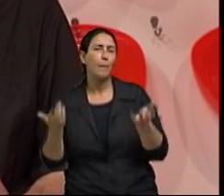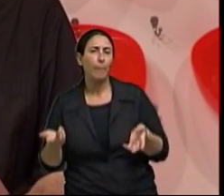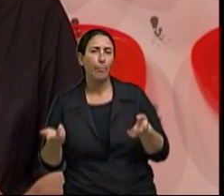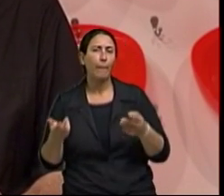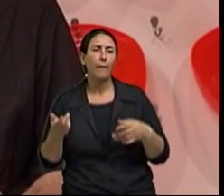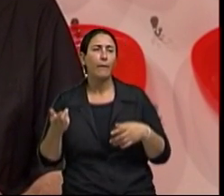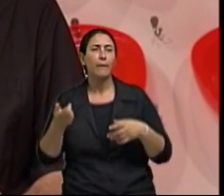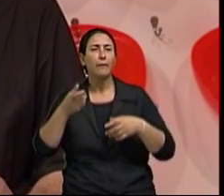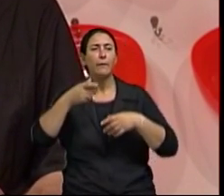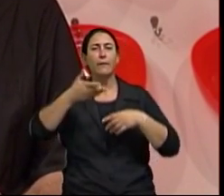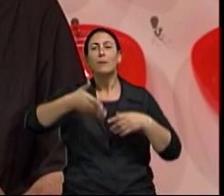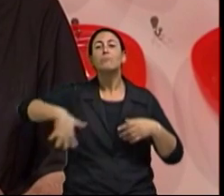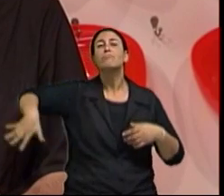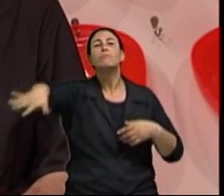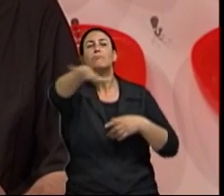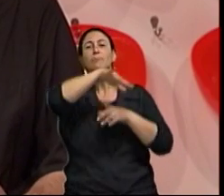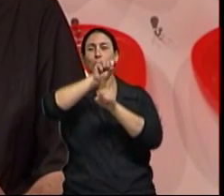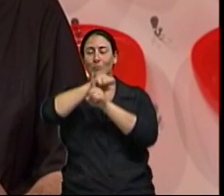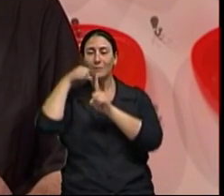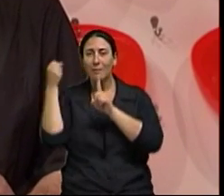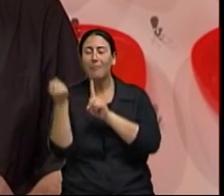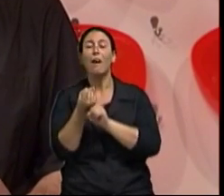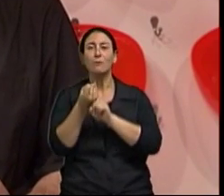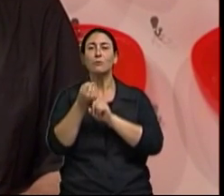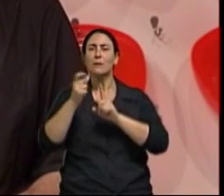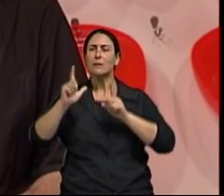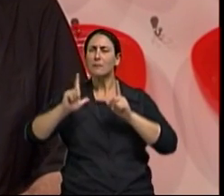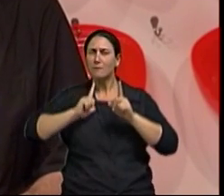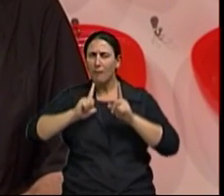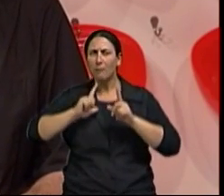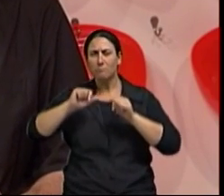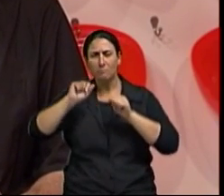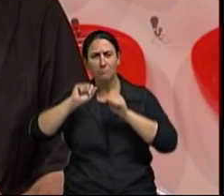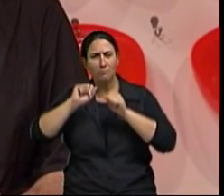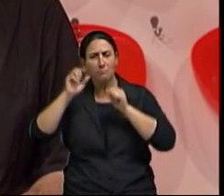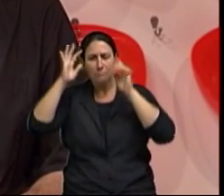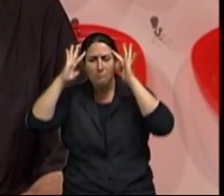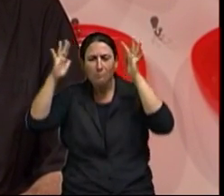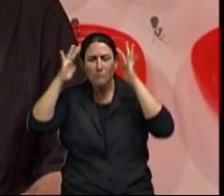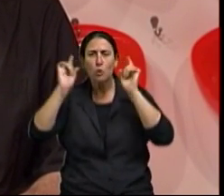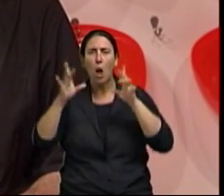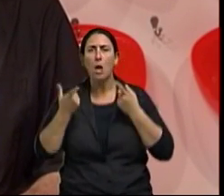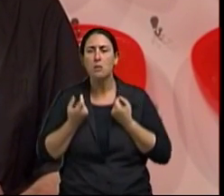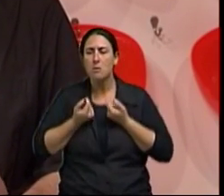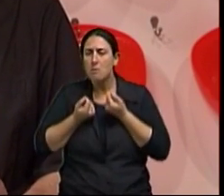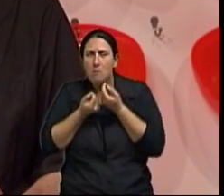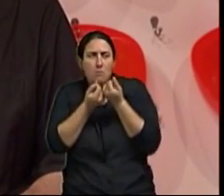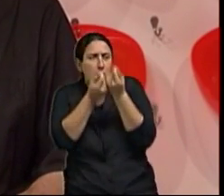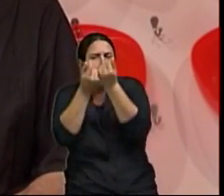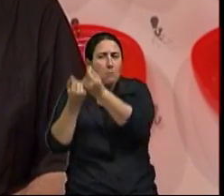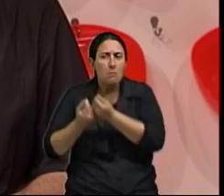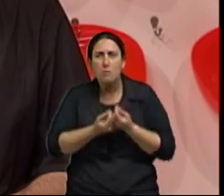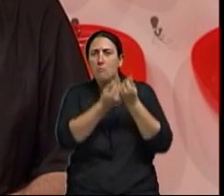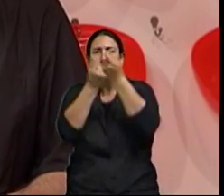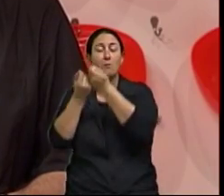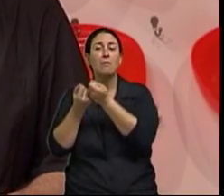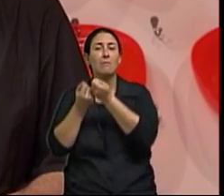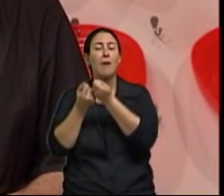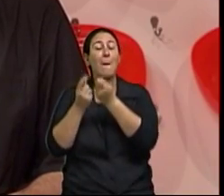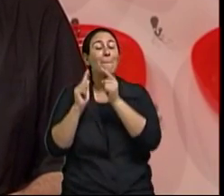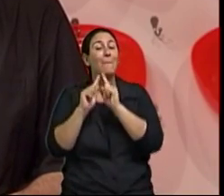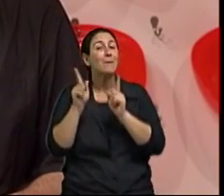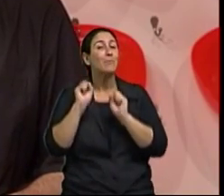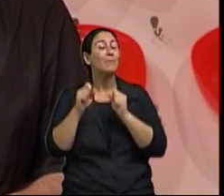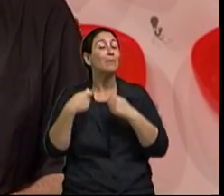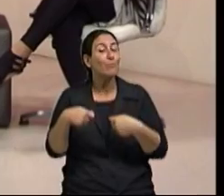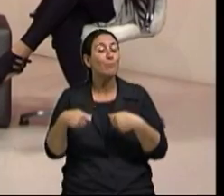o mercado e a sociedade, ela se move com o consumo, né? Sim, exatamente. Mas esse consumo tem que ser mais consciente. Ele pode ser,